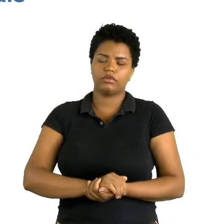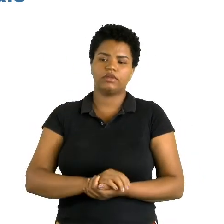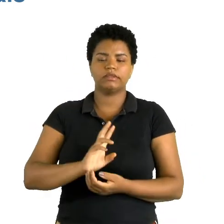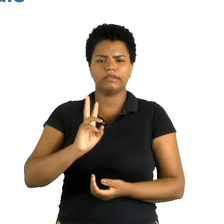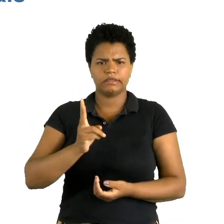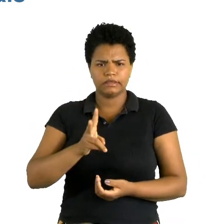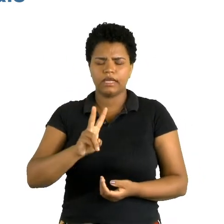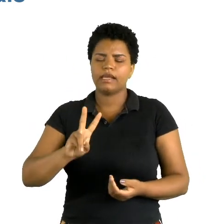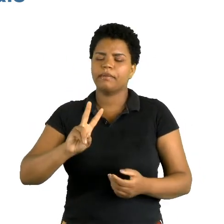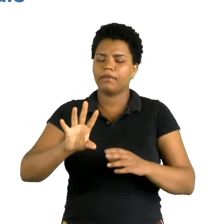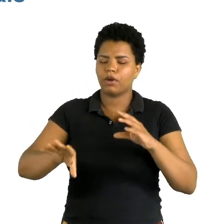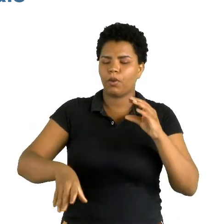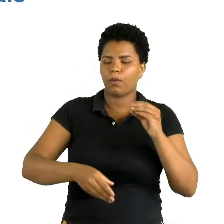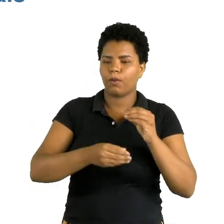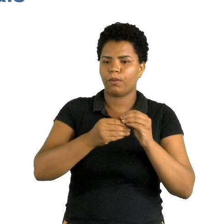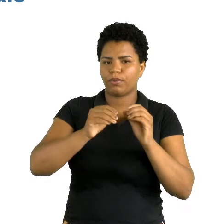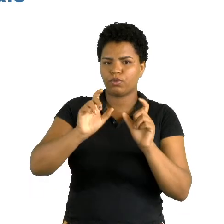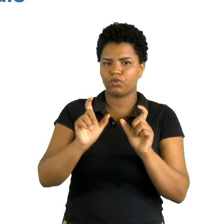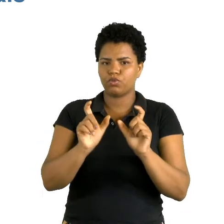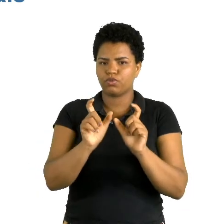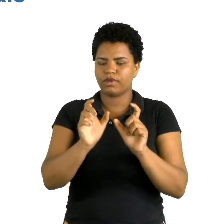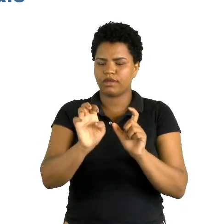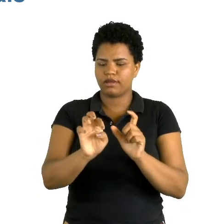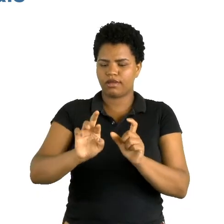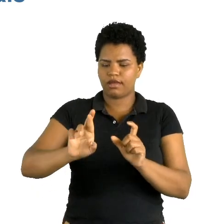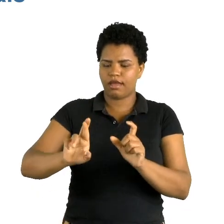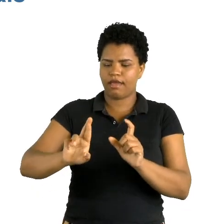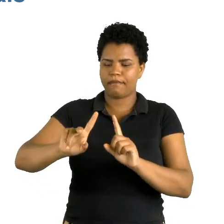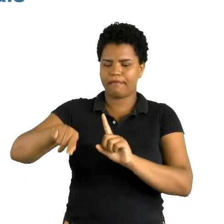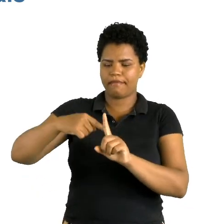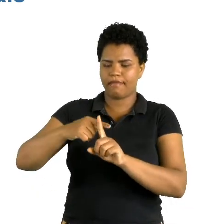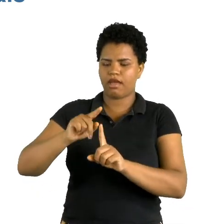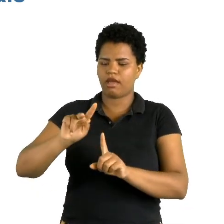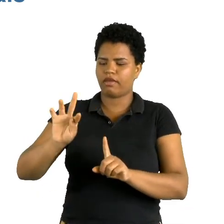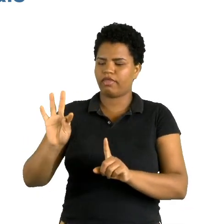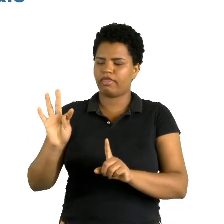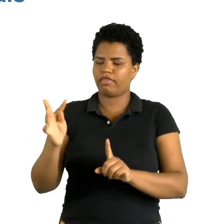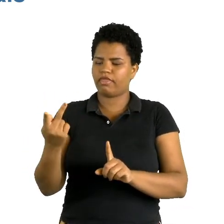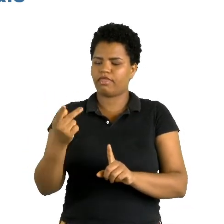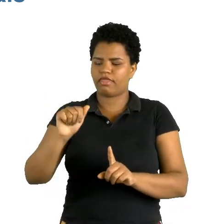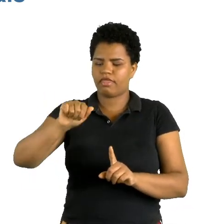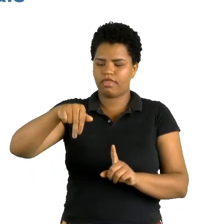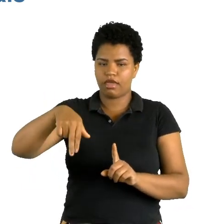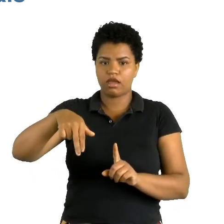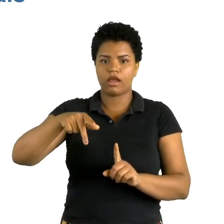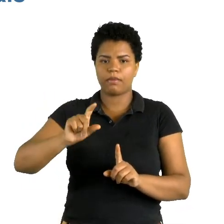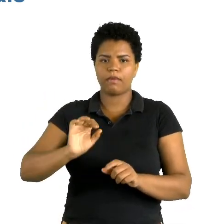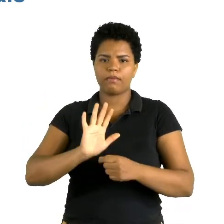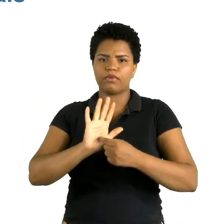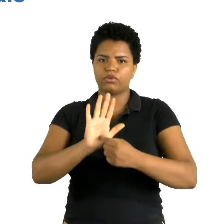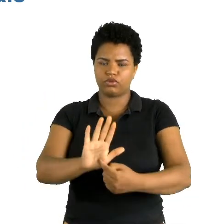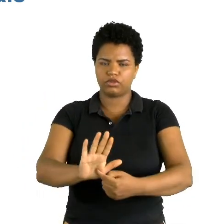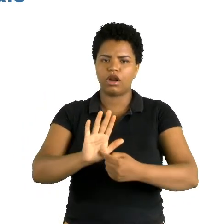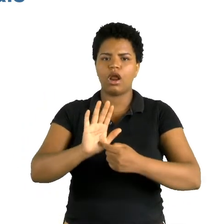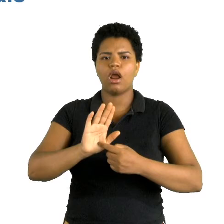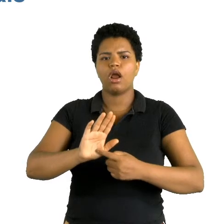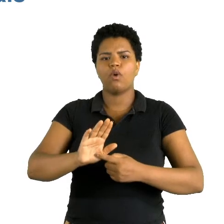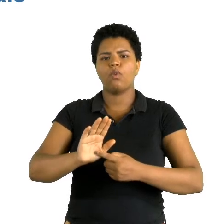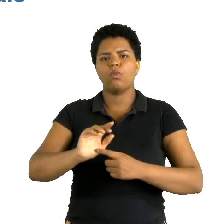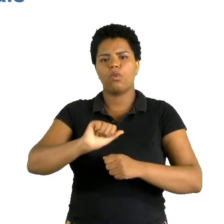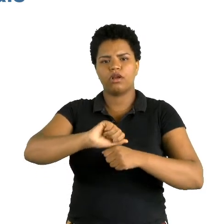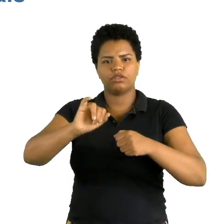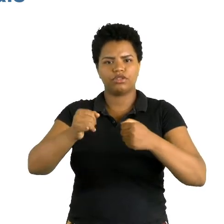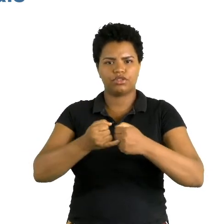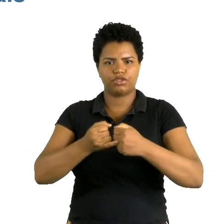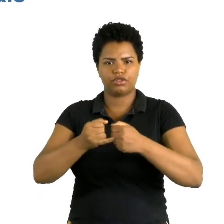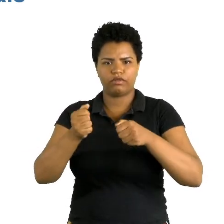a esse adjetivo, mais a fórmula than, que é para transformar esse adjetivo no grau mais elevado em